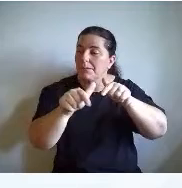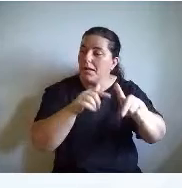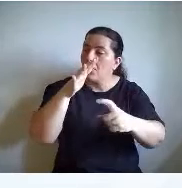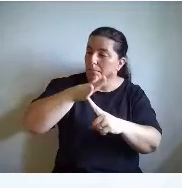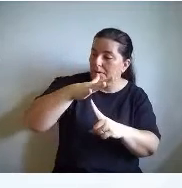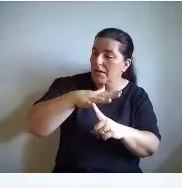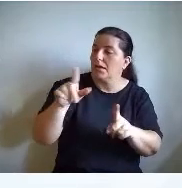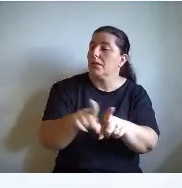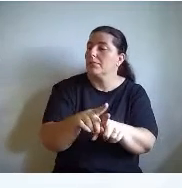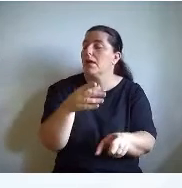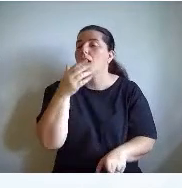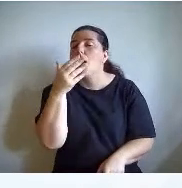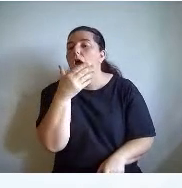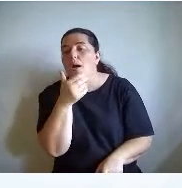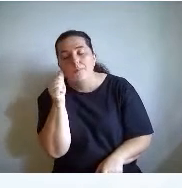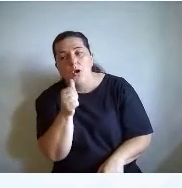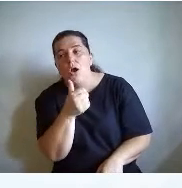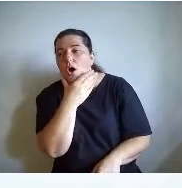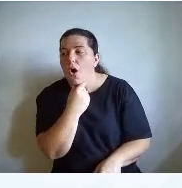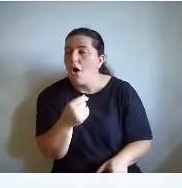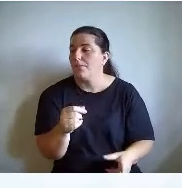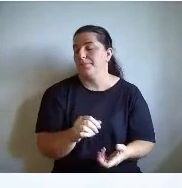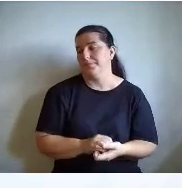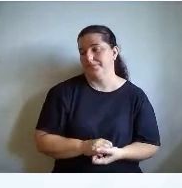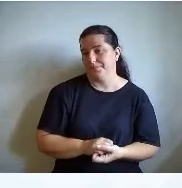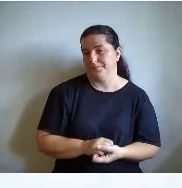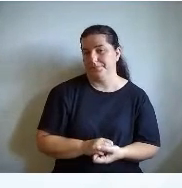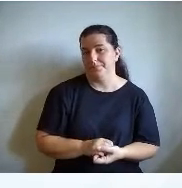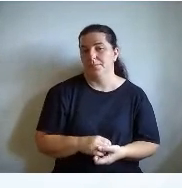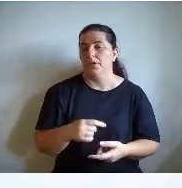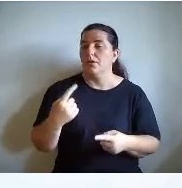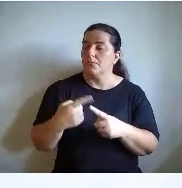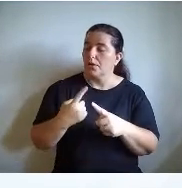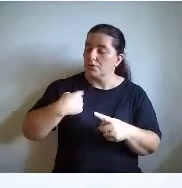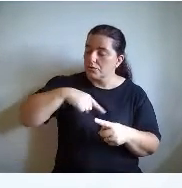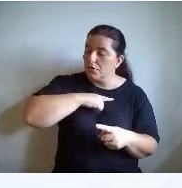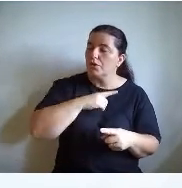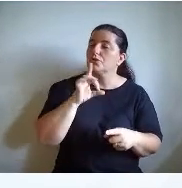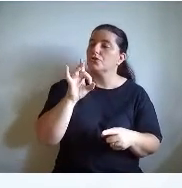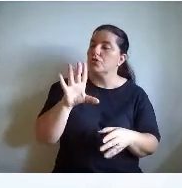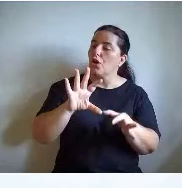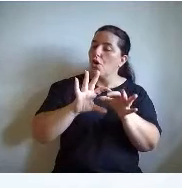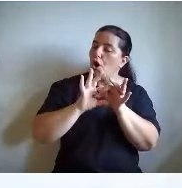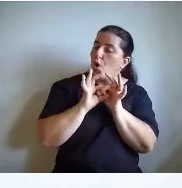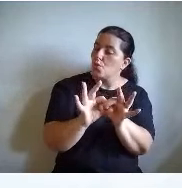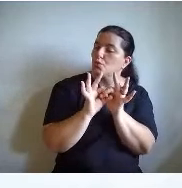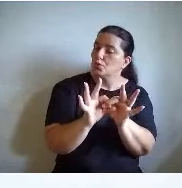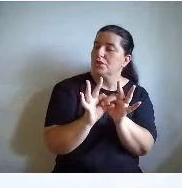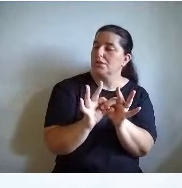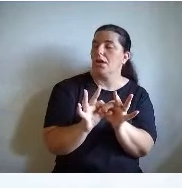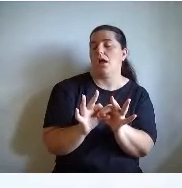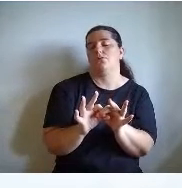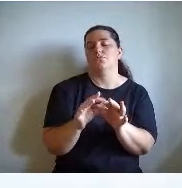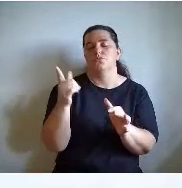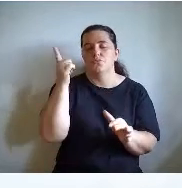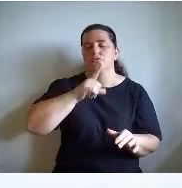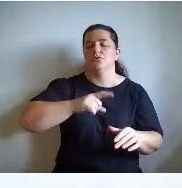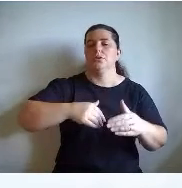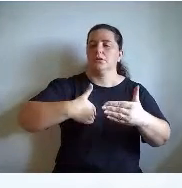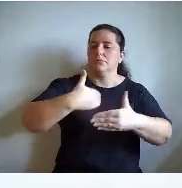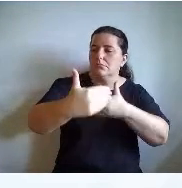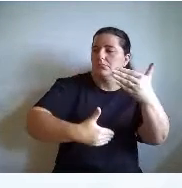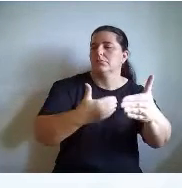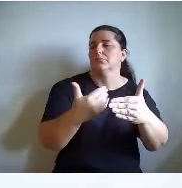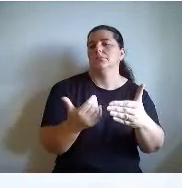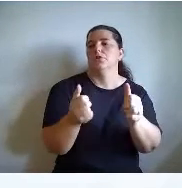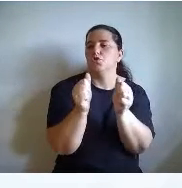trabalhadores também, porque nós sabemos que só avançamos todos juntos, né? Companheiros e companheiras. Então, por